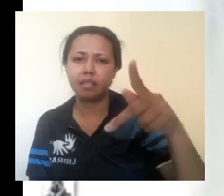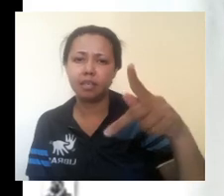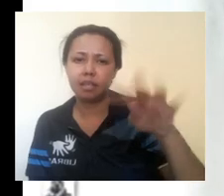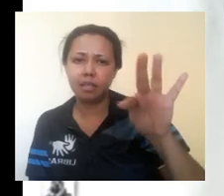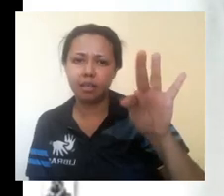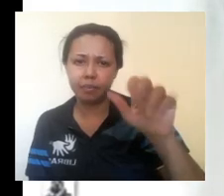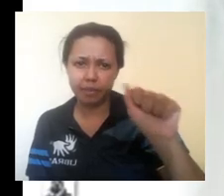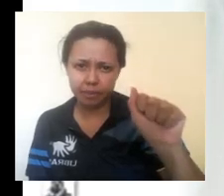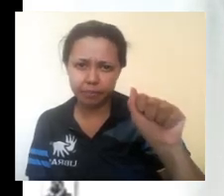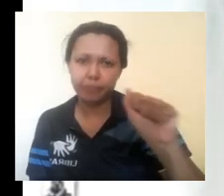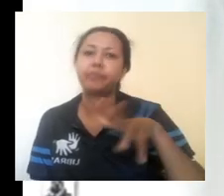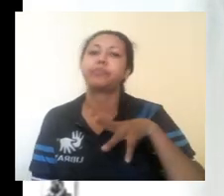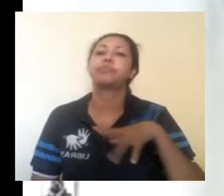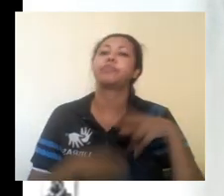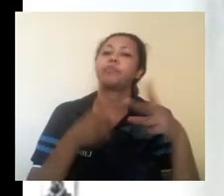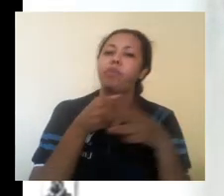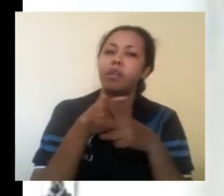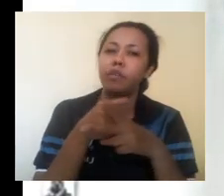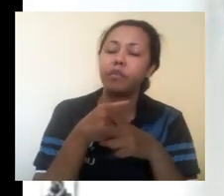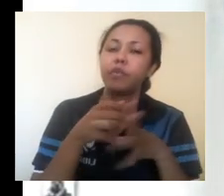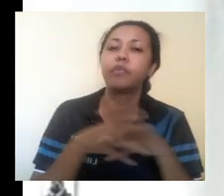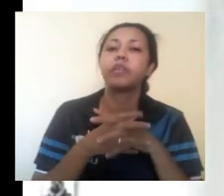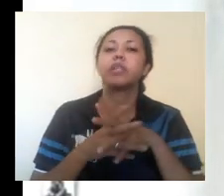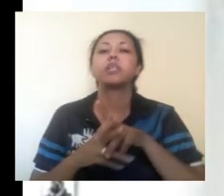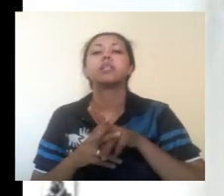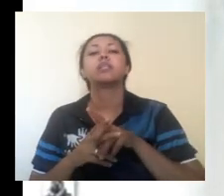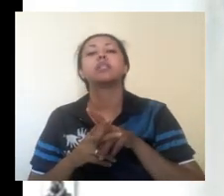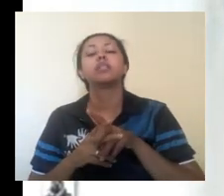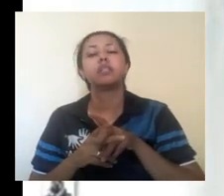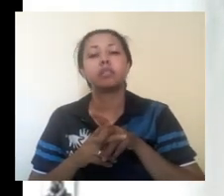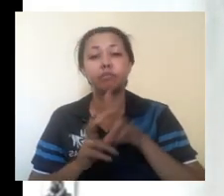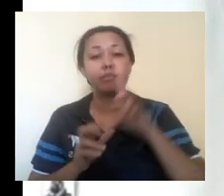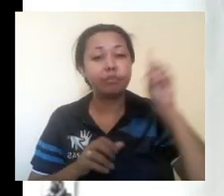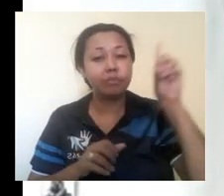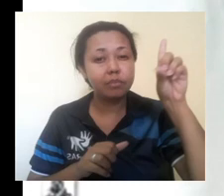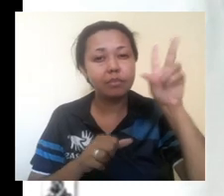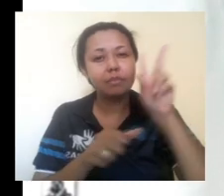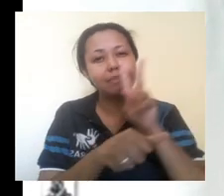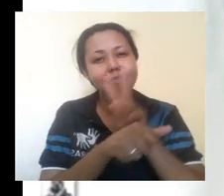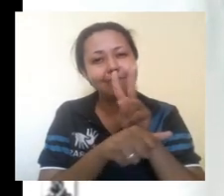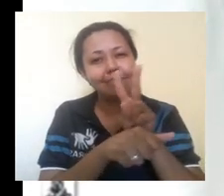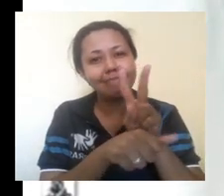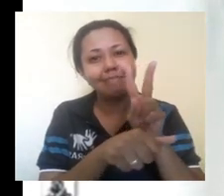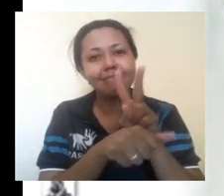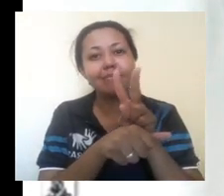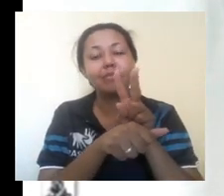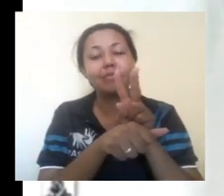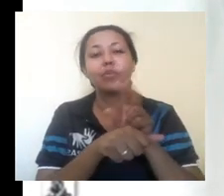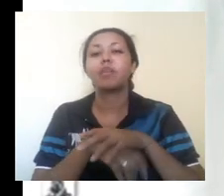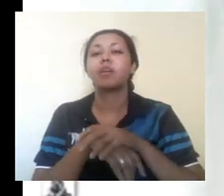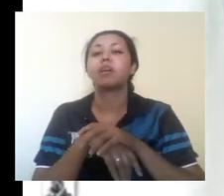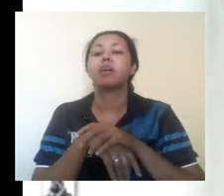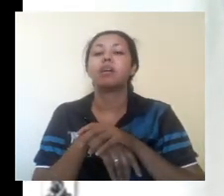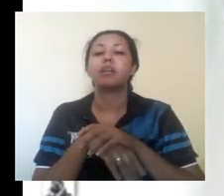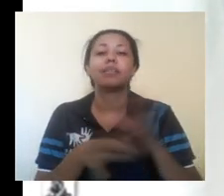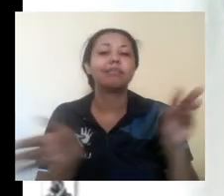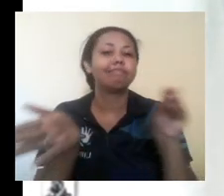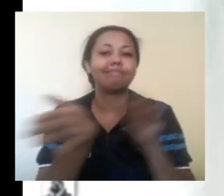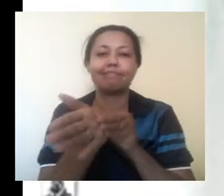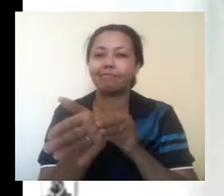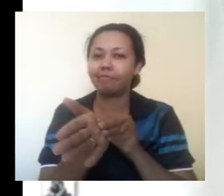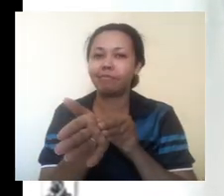e aí depois o Senhor multiplicou e não faltou azeite nem farinha, mas ela também era uma mulher que não tinha, o filho ainda era